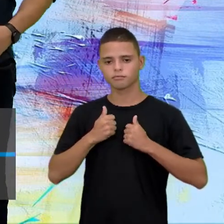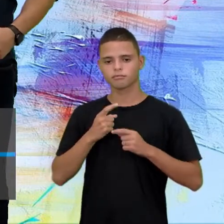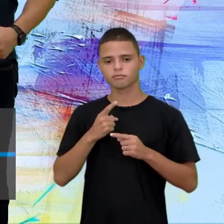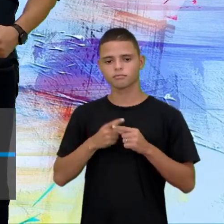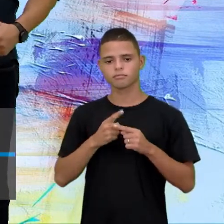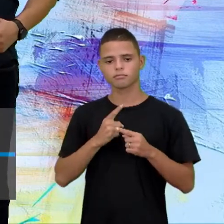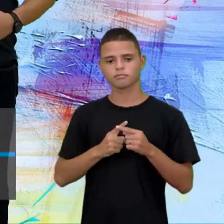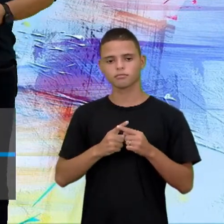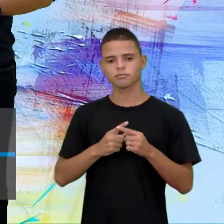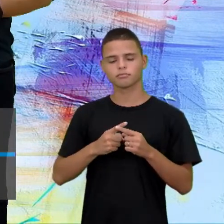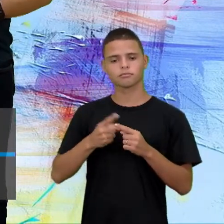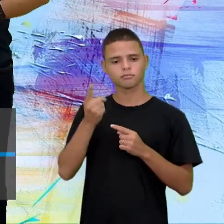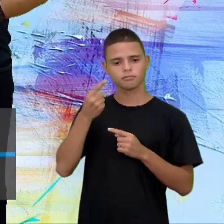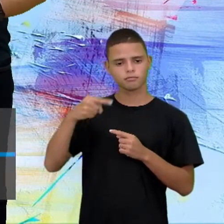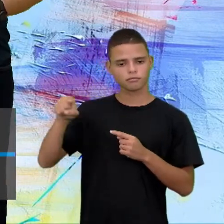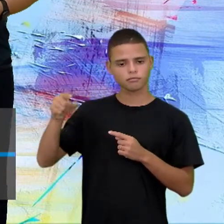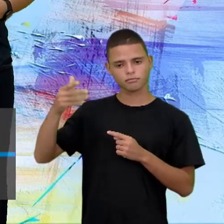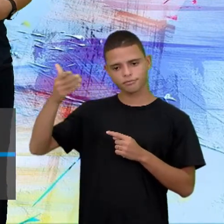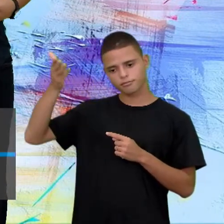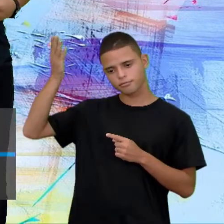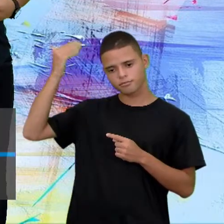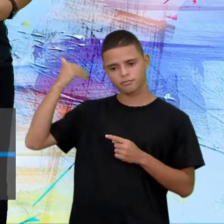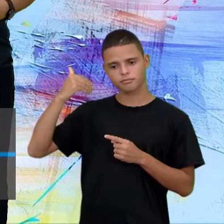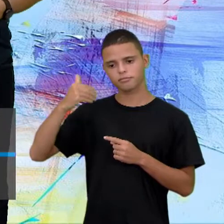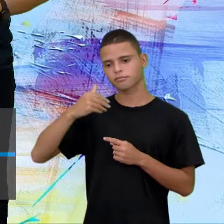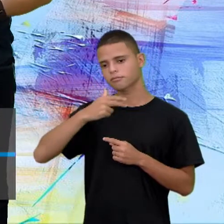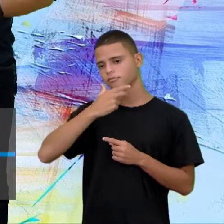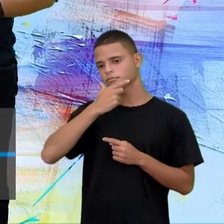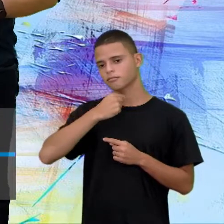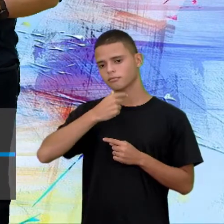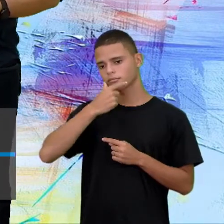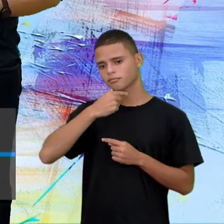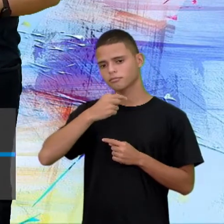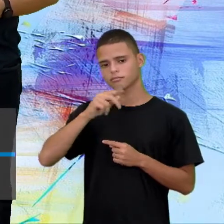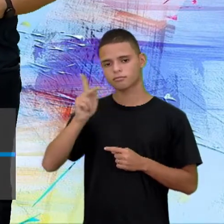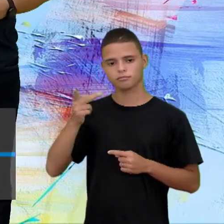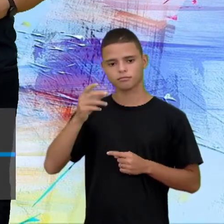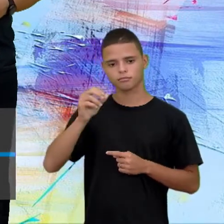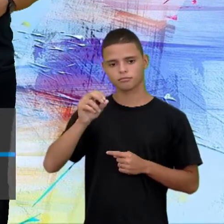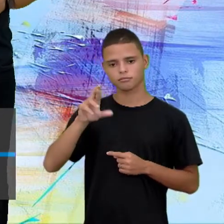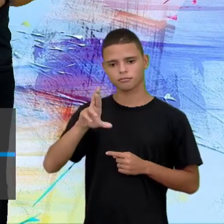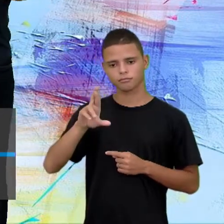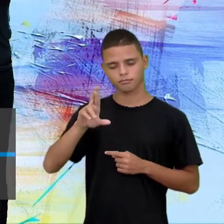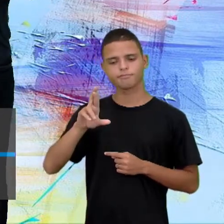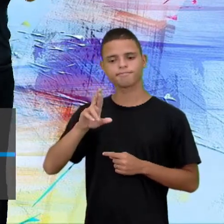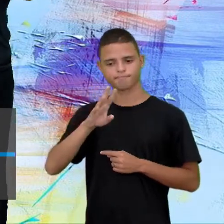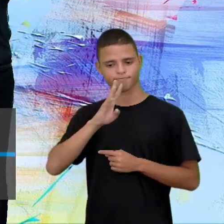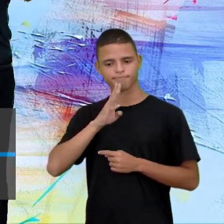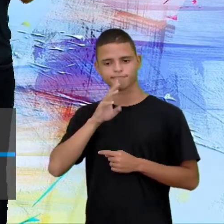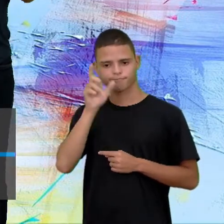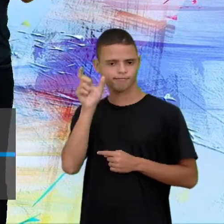a última aula que eu participei era do pop art, do Orwell, né? Exato. Então,